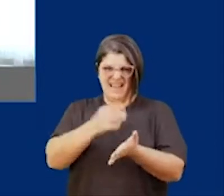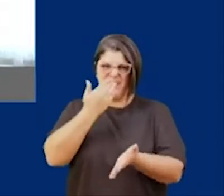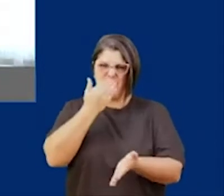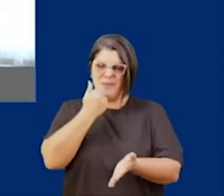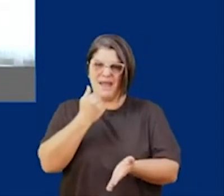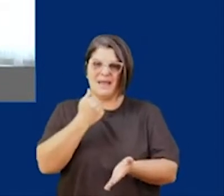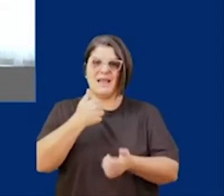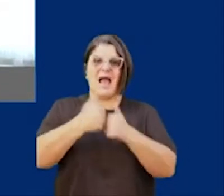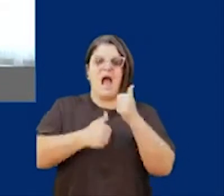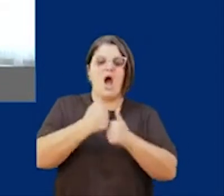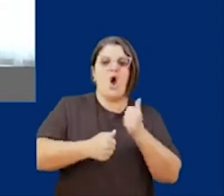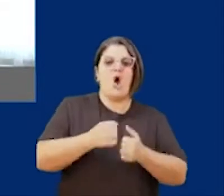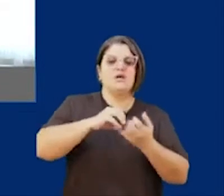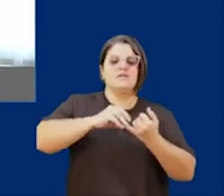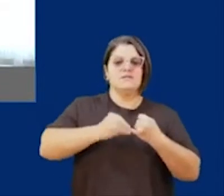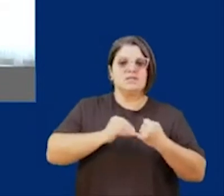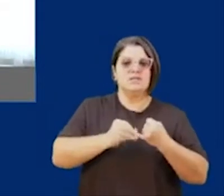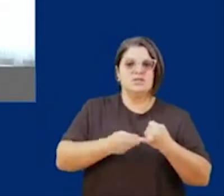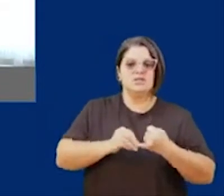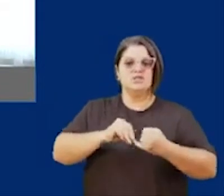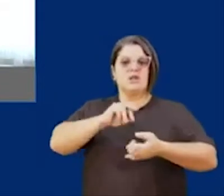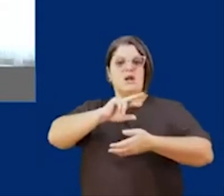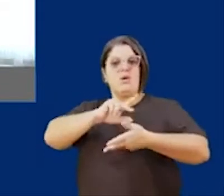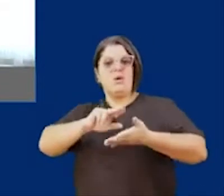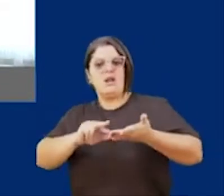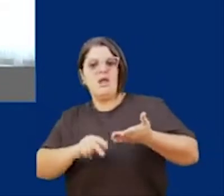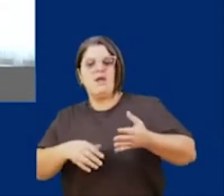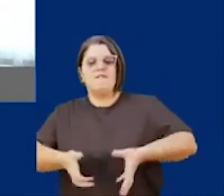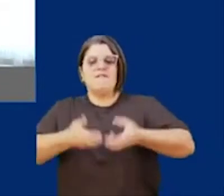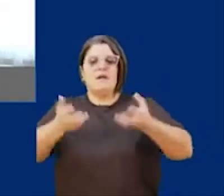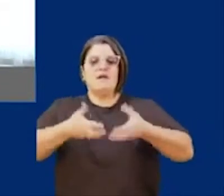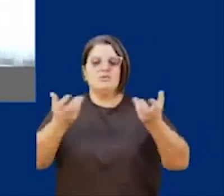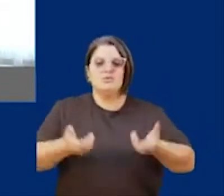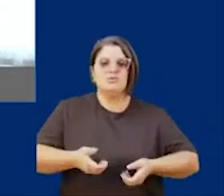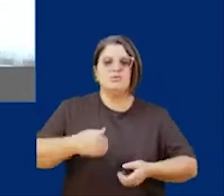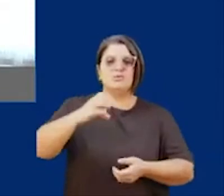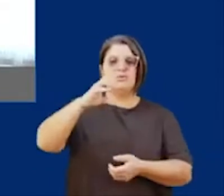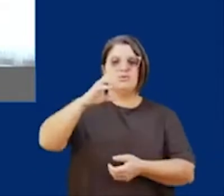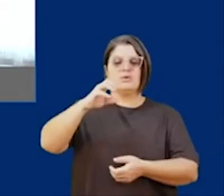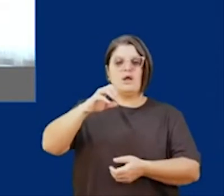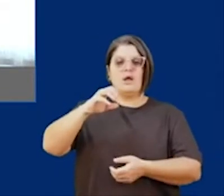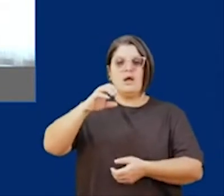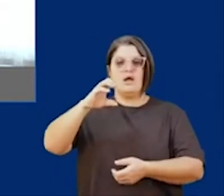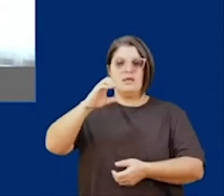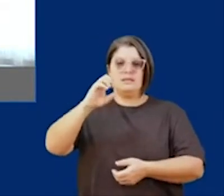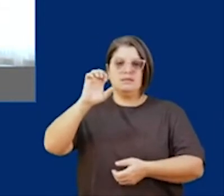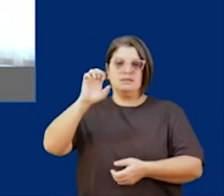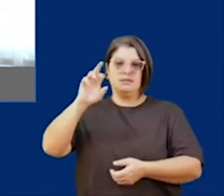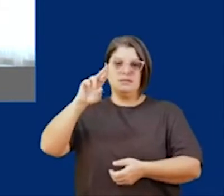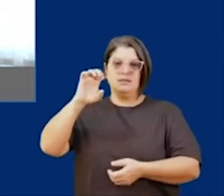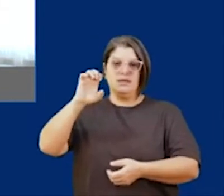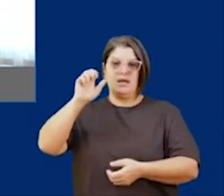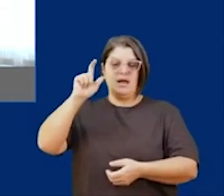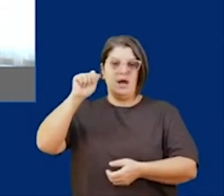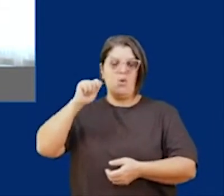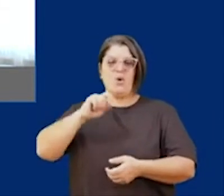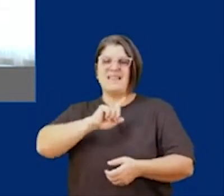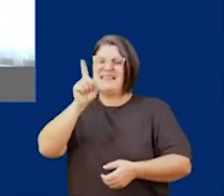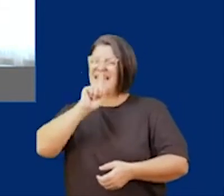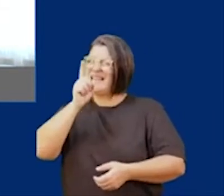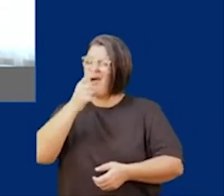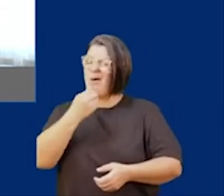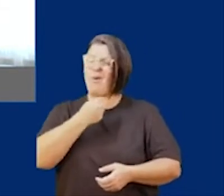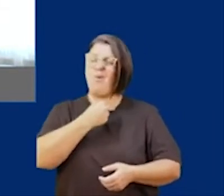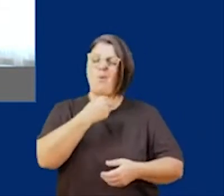arroz, feijão, legume, verdura, cereais, né? E não oferecer os alimentos ultraprocessados. Essa é uma palavra meio estranha para